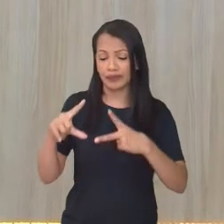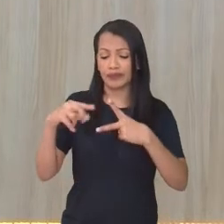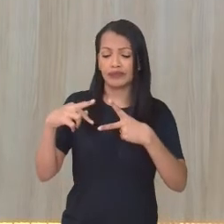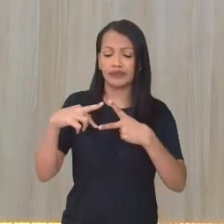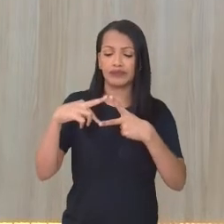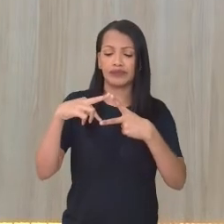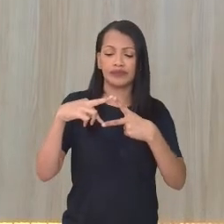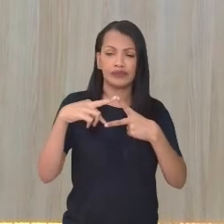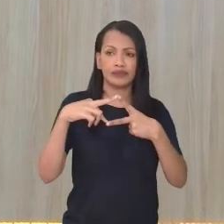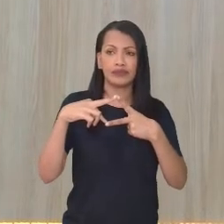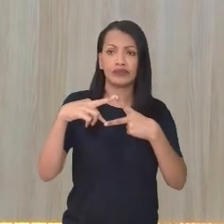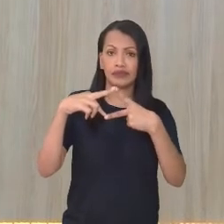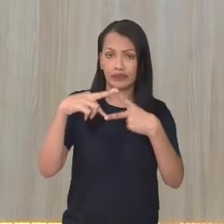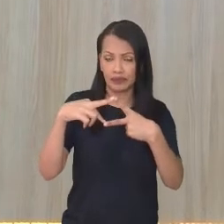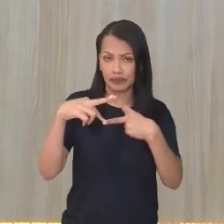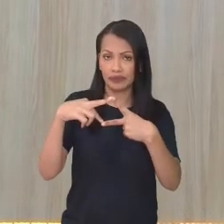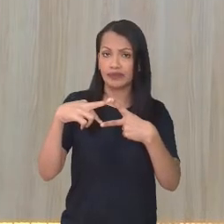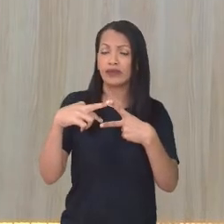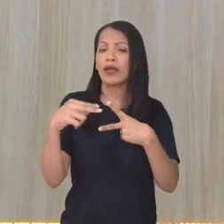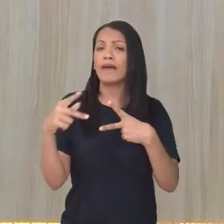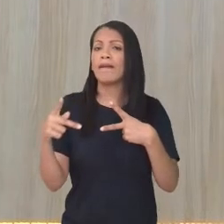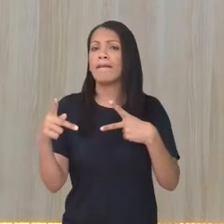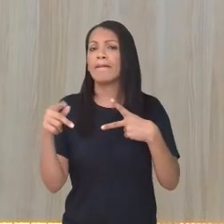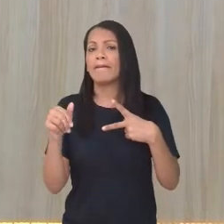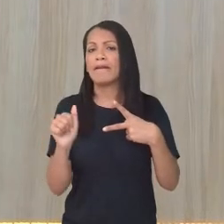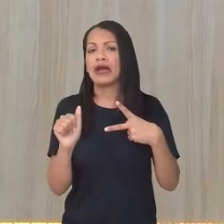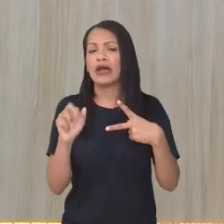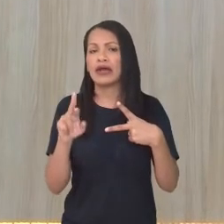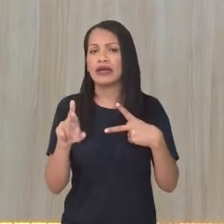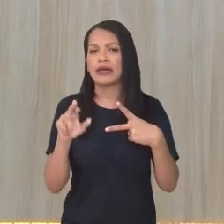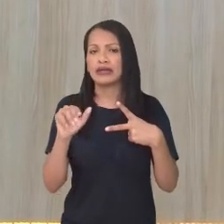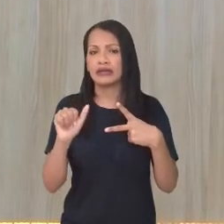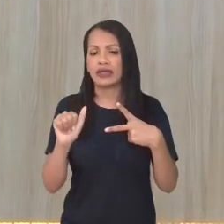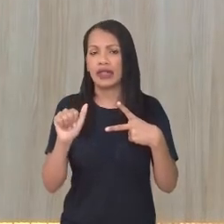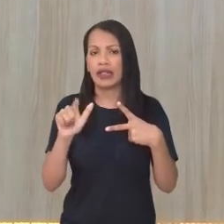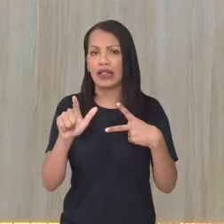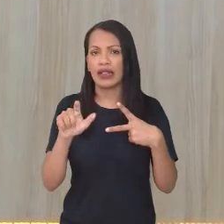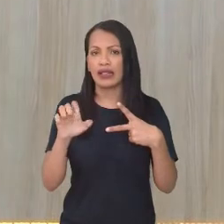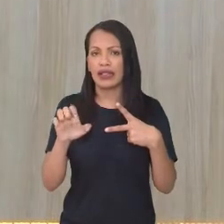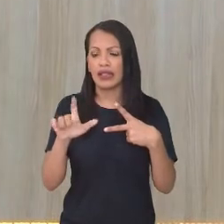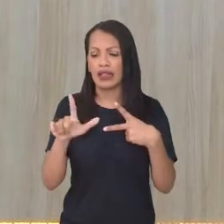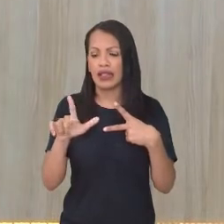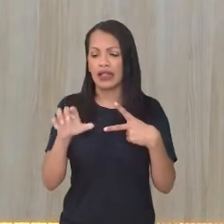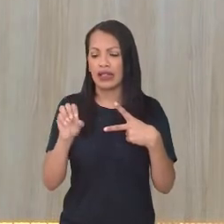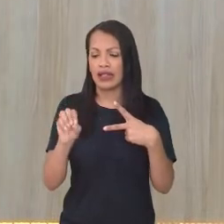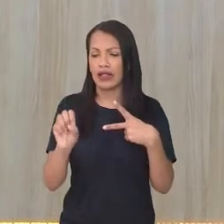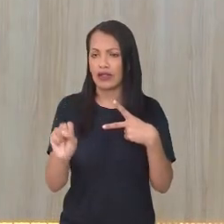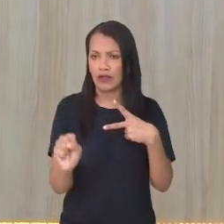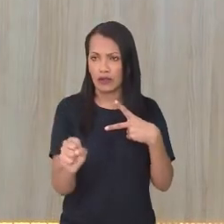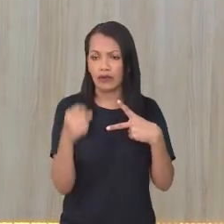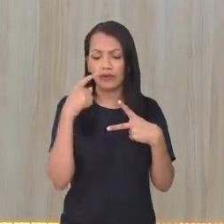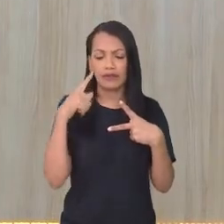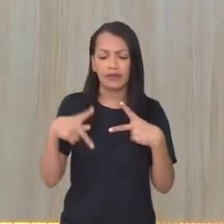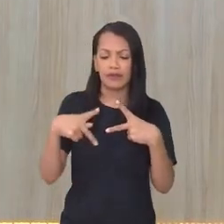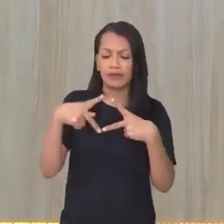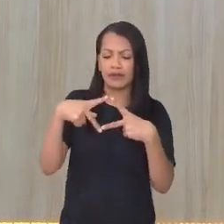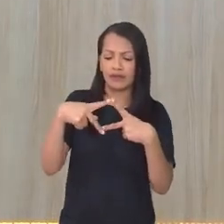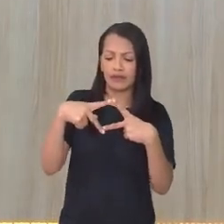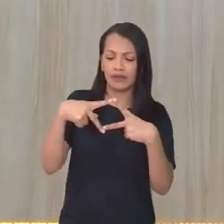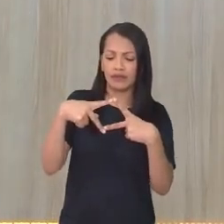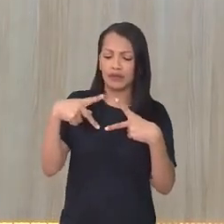são paralelos e os ângulos são de 90 graus. Esse lado também é paralelo a